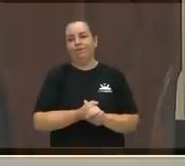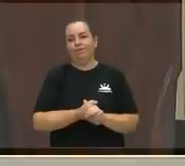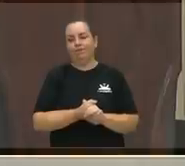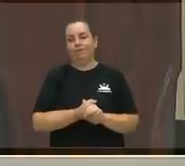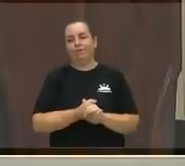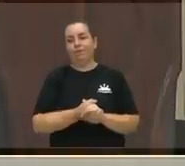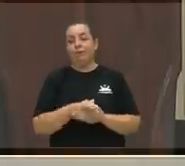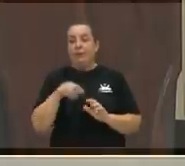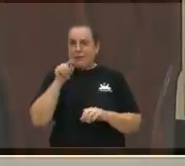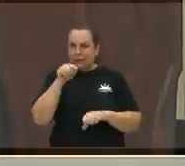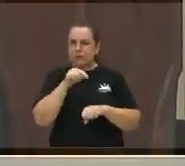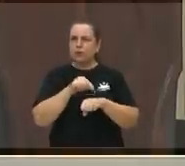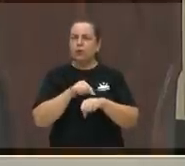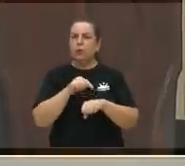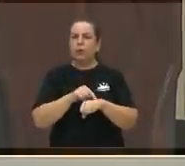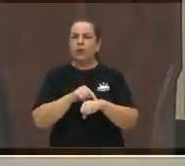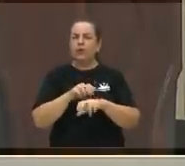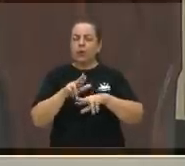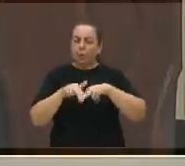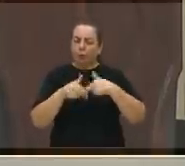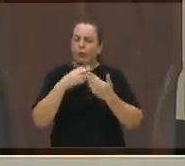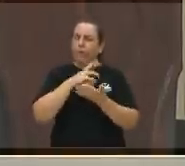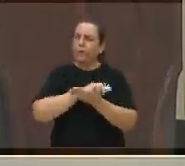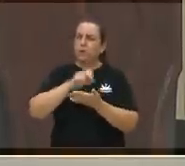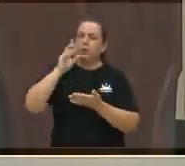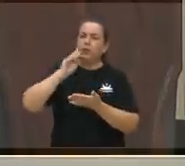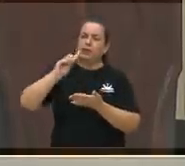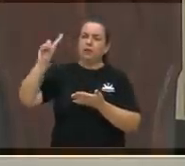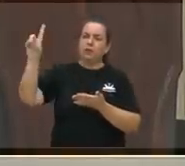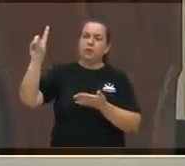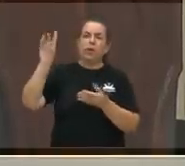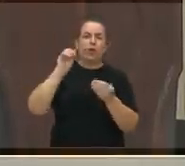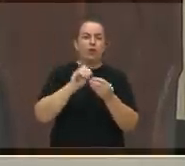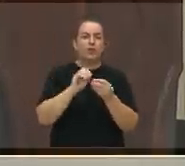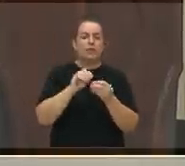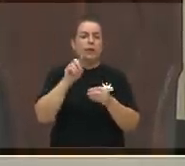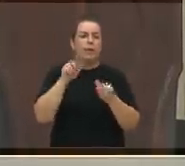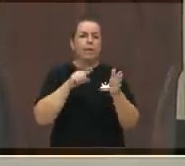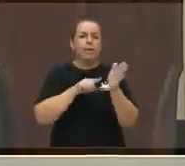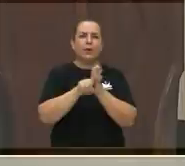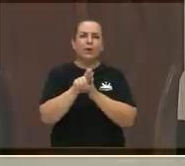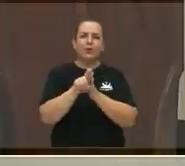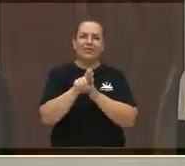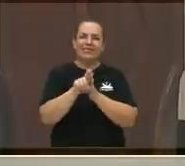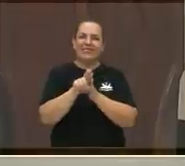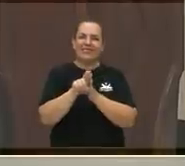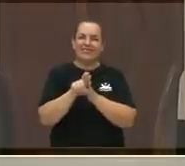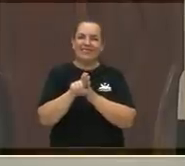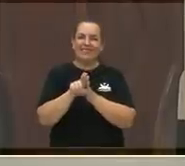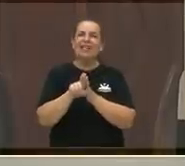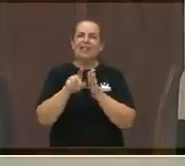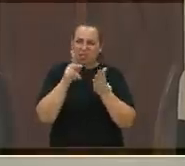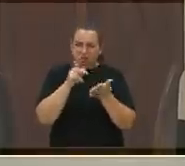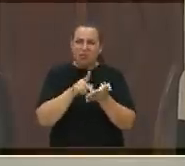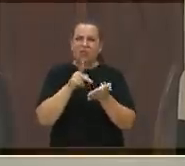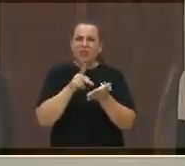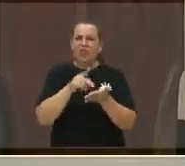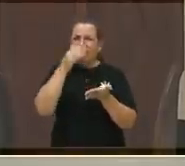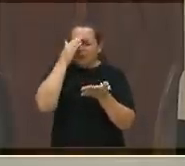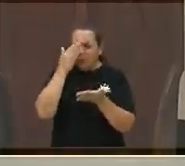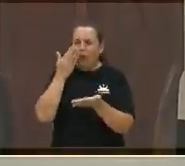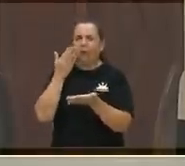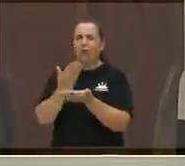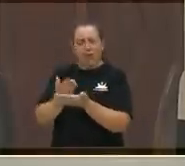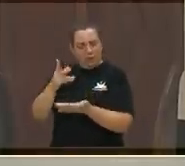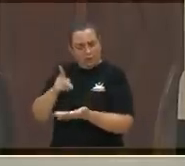é nesse momento por ato de amor a deus fizeram a seguinte pergunta realmente eu creio